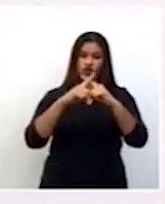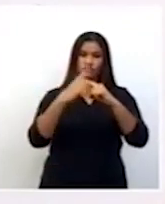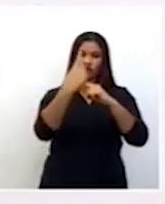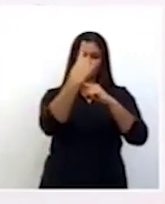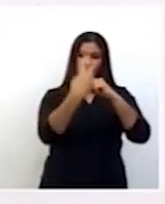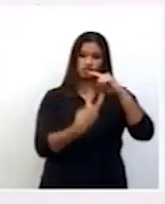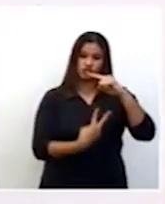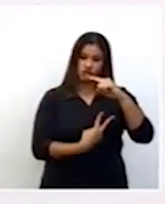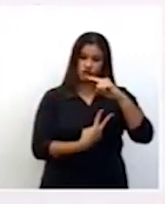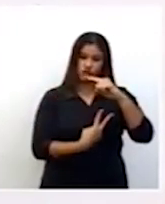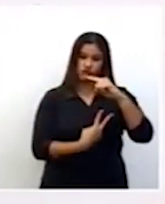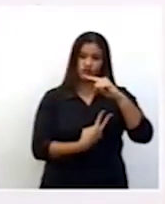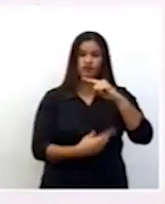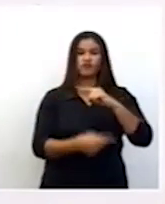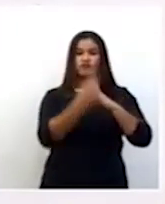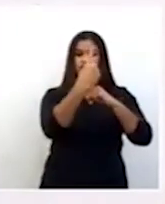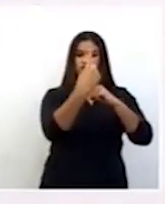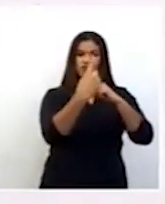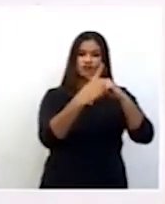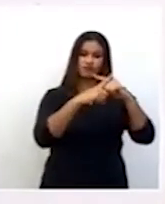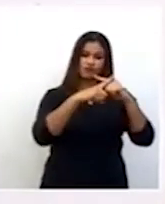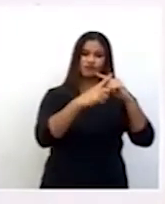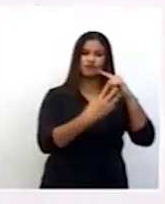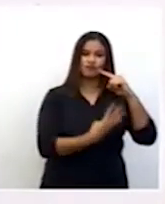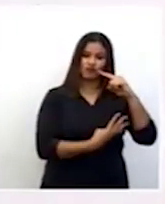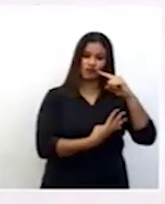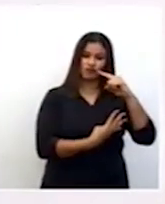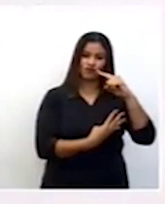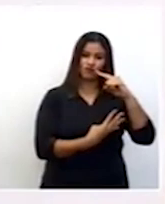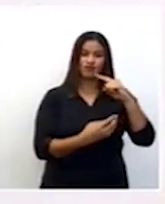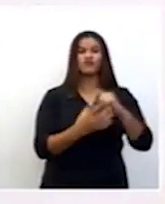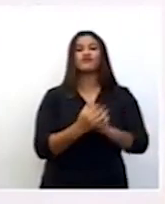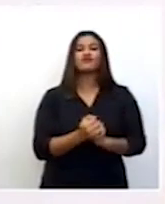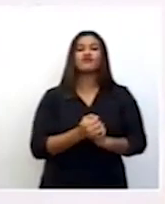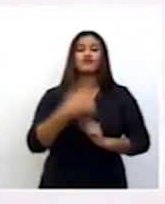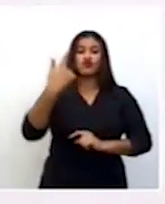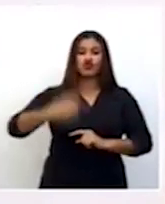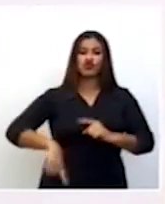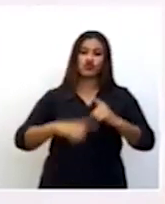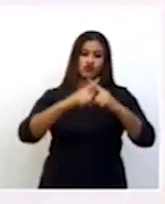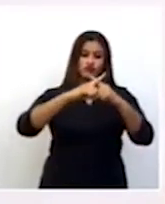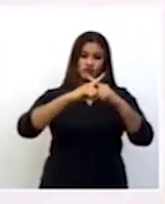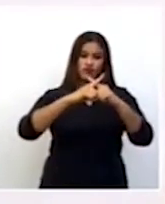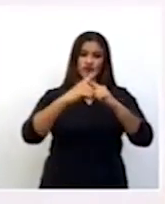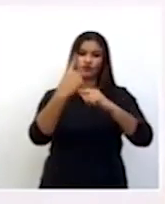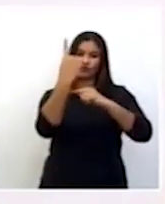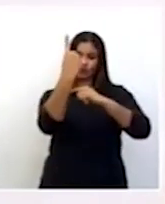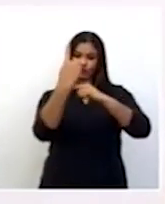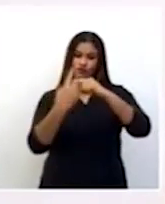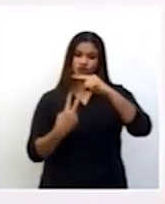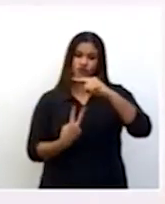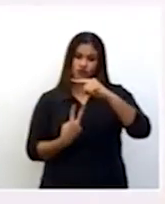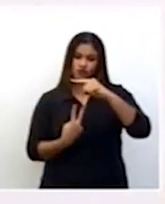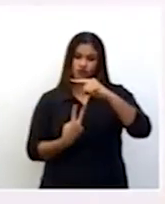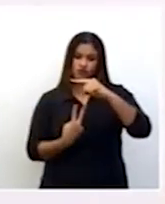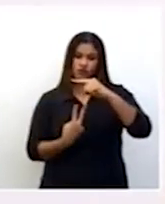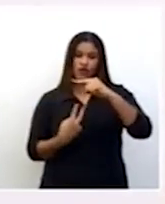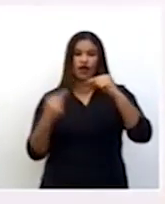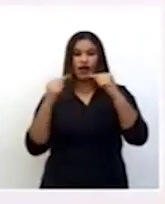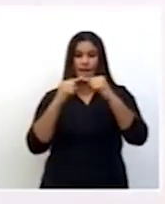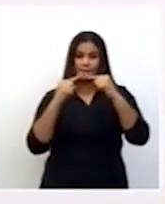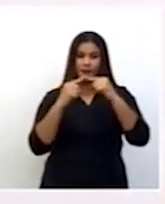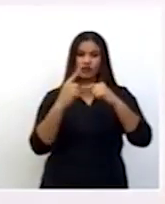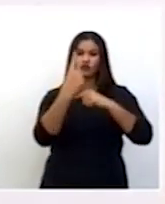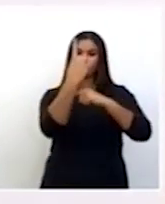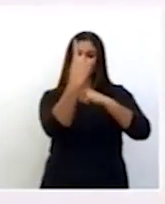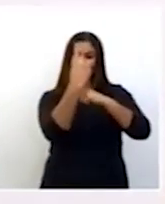2, 1 sobre 4. Se eu multiplicar de novo por 1 sobre 2, ele vai encontrar 1 sobre 8. Olha